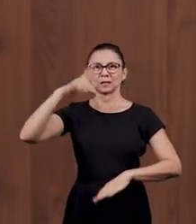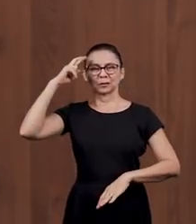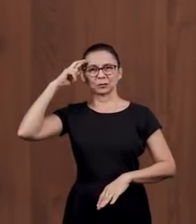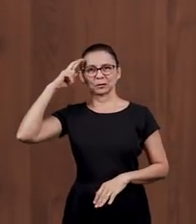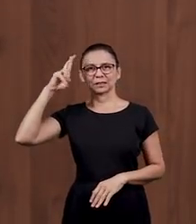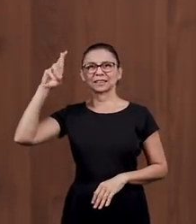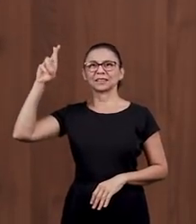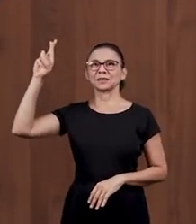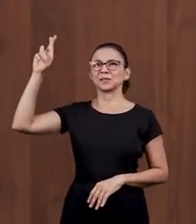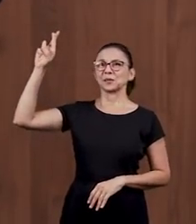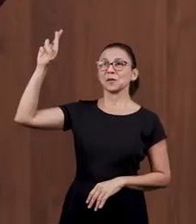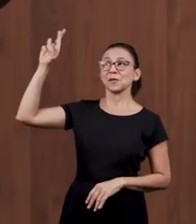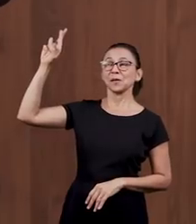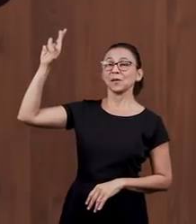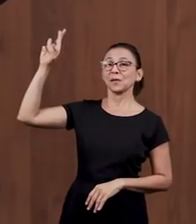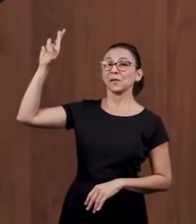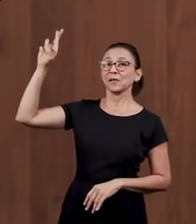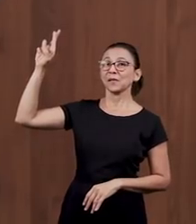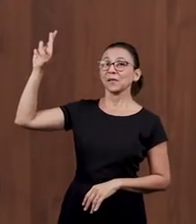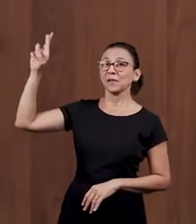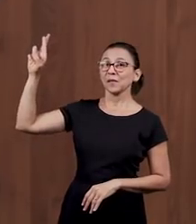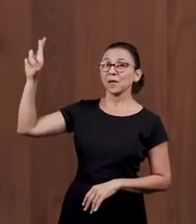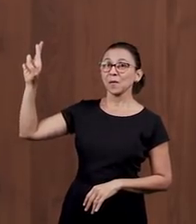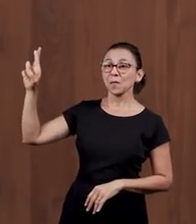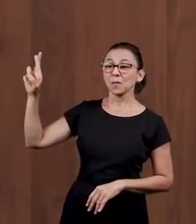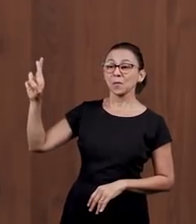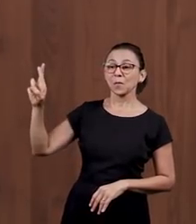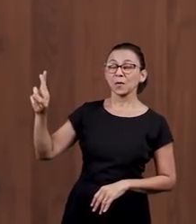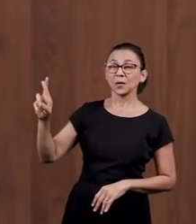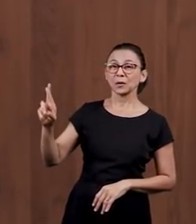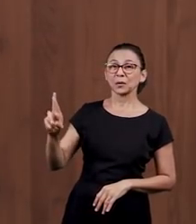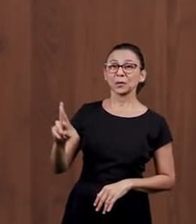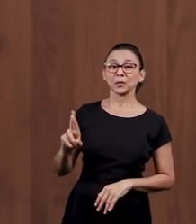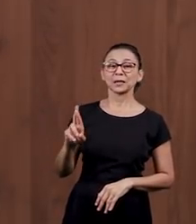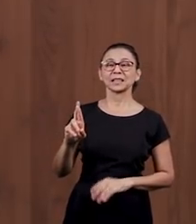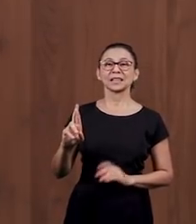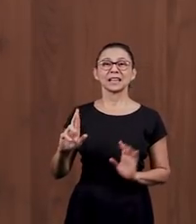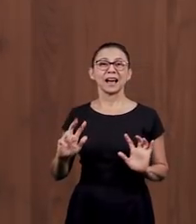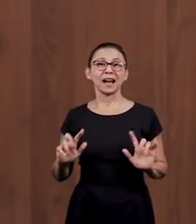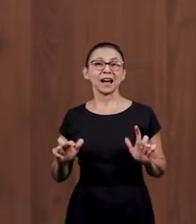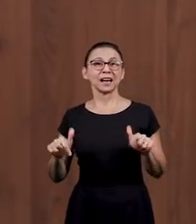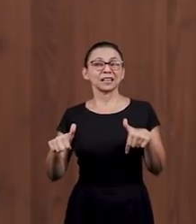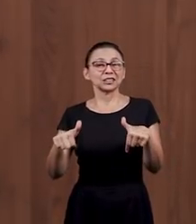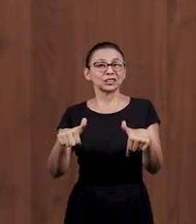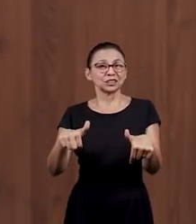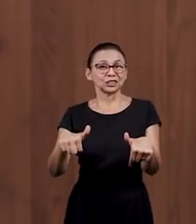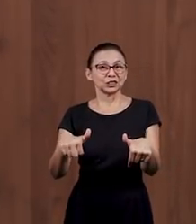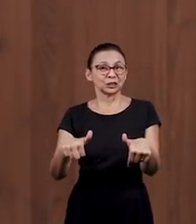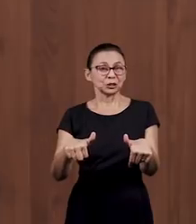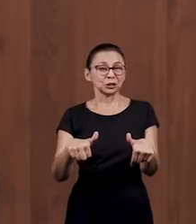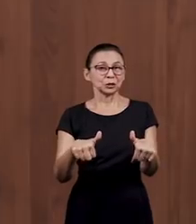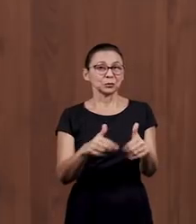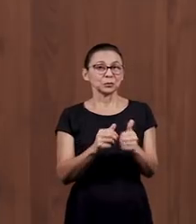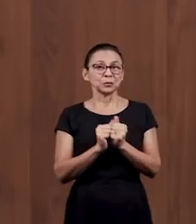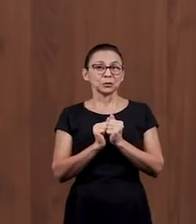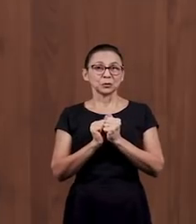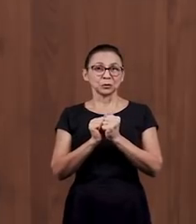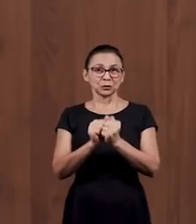Senhor veio e ali esteve. O Senhor estava no quarto